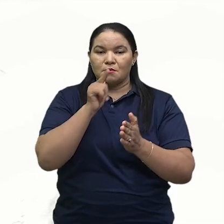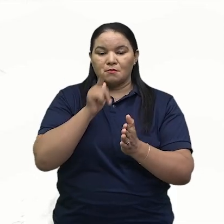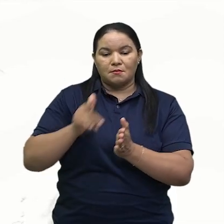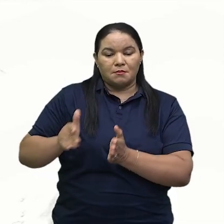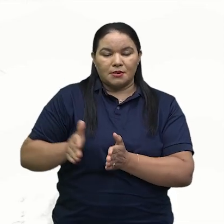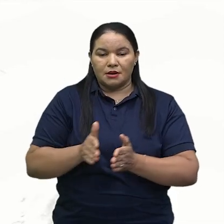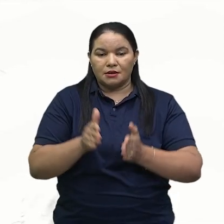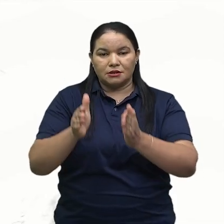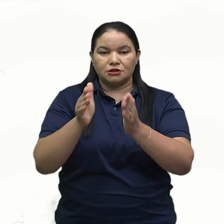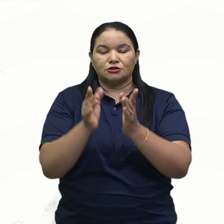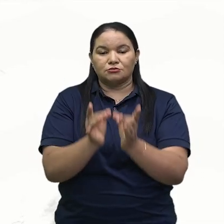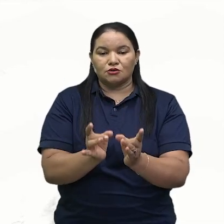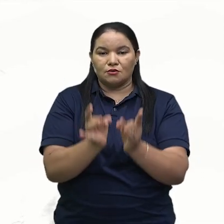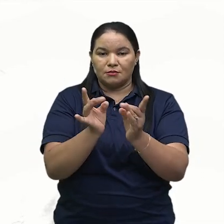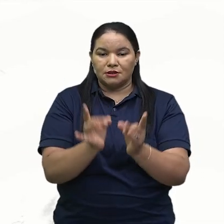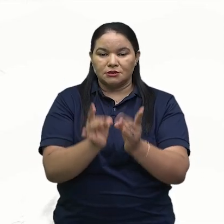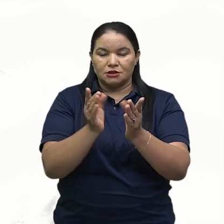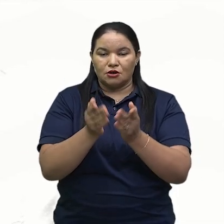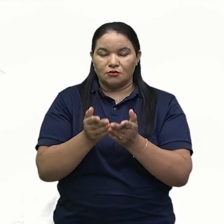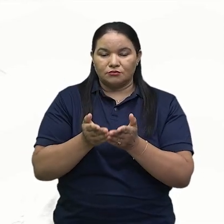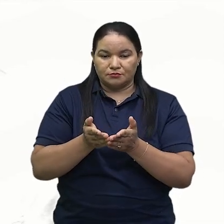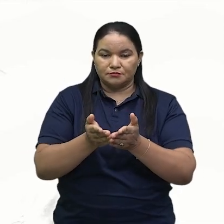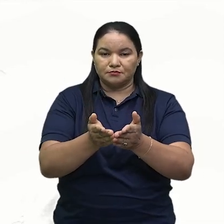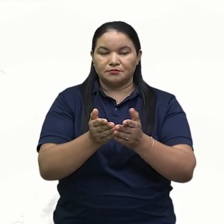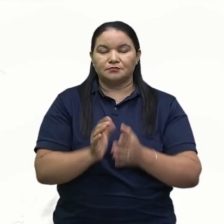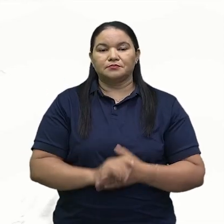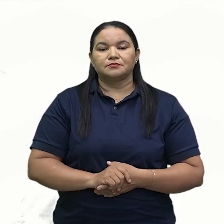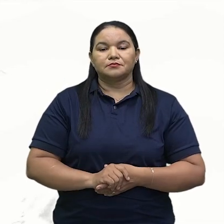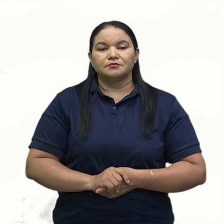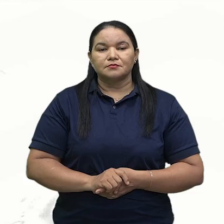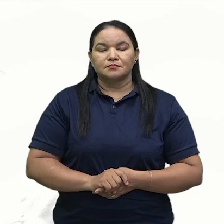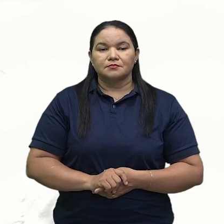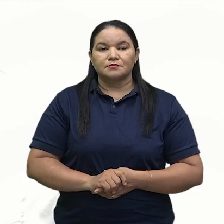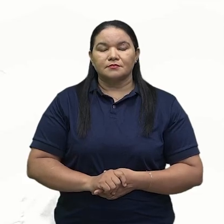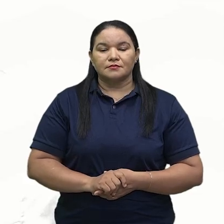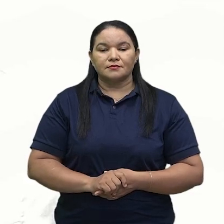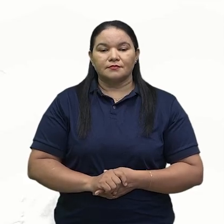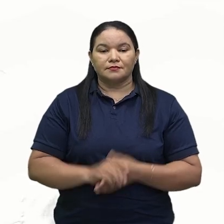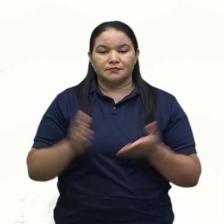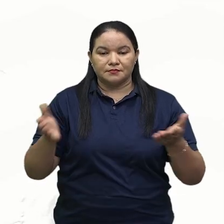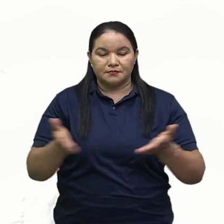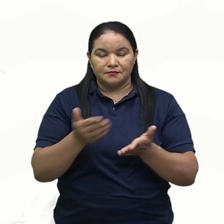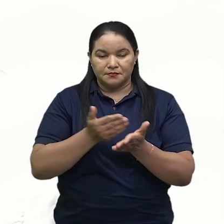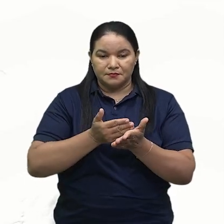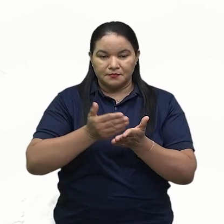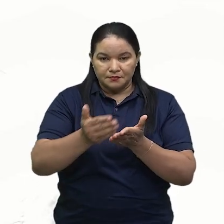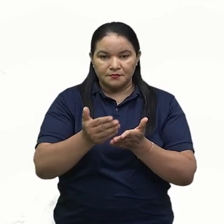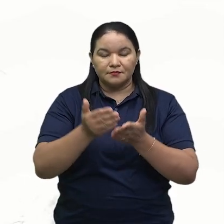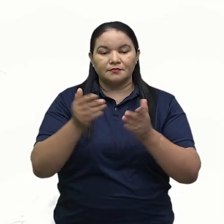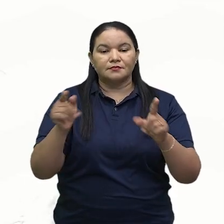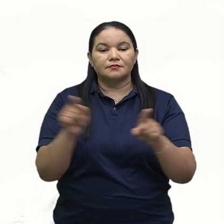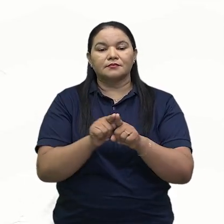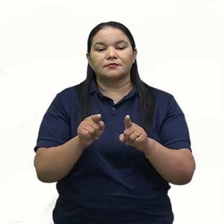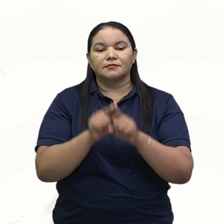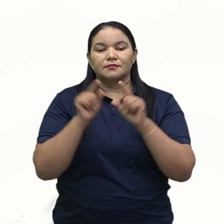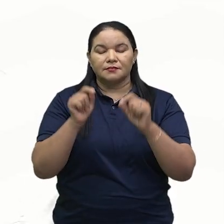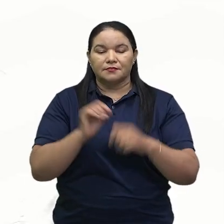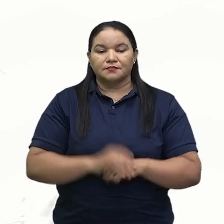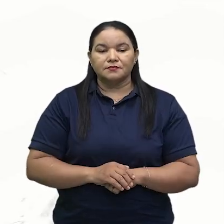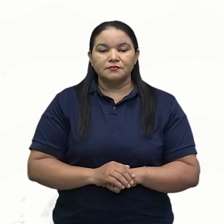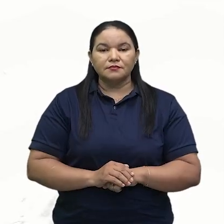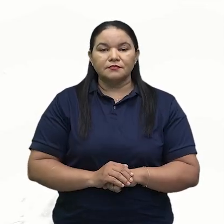marítima e comercial, certo? Prosseguindo, Eu gostaria também de dizer para vocês que o